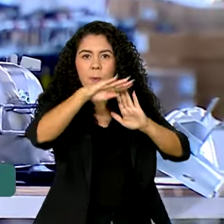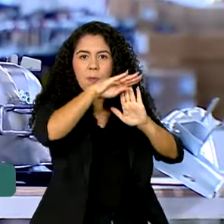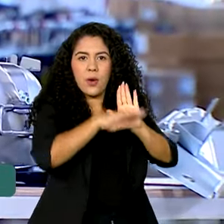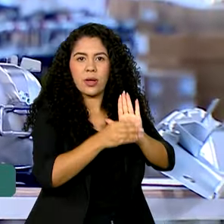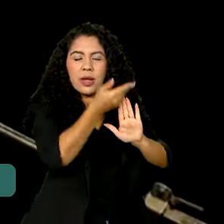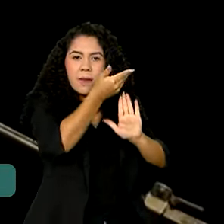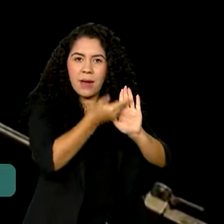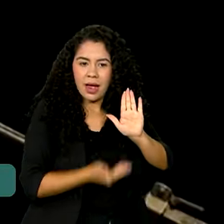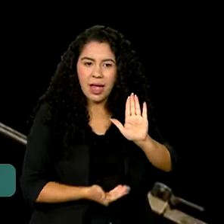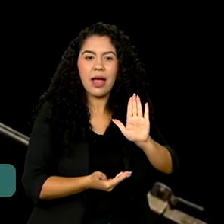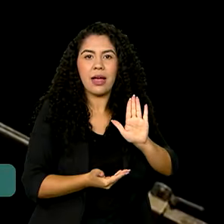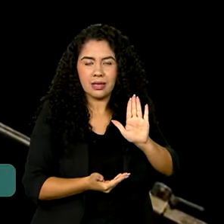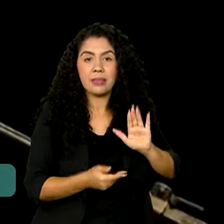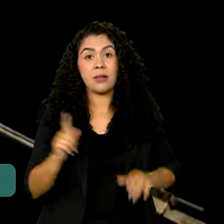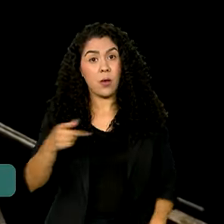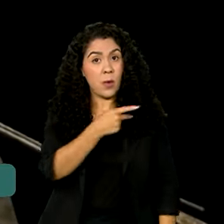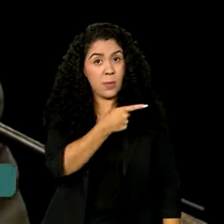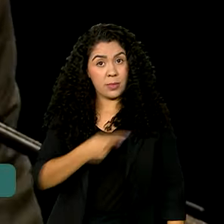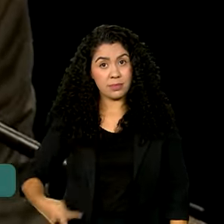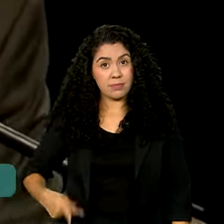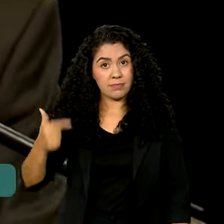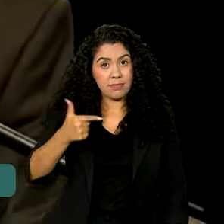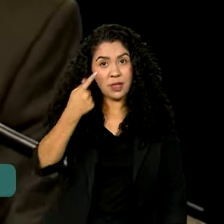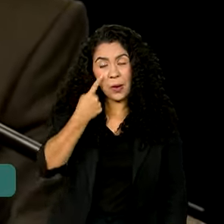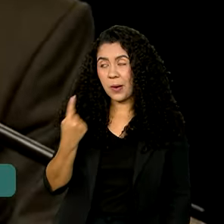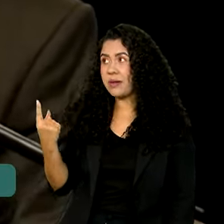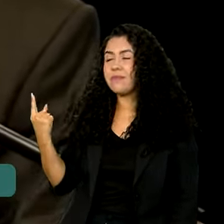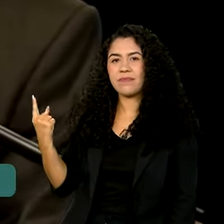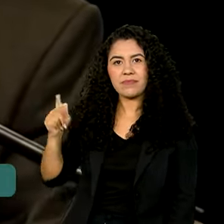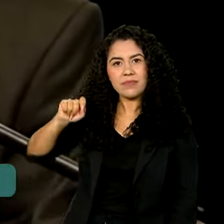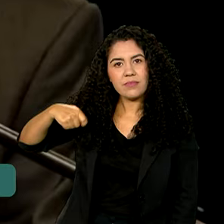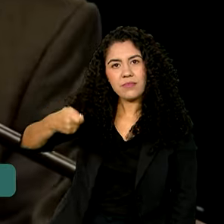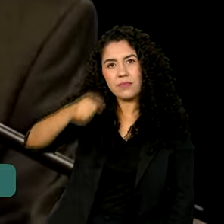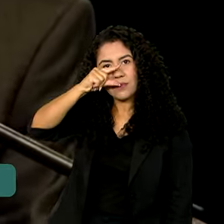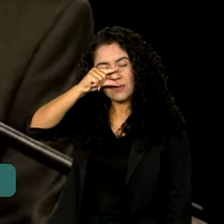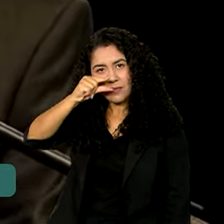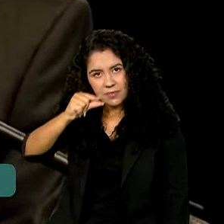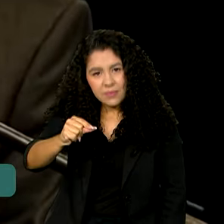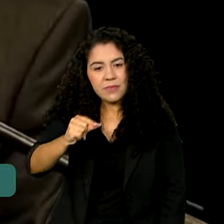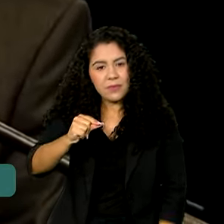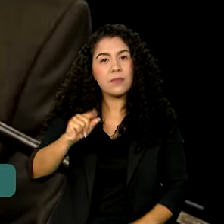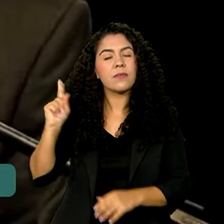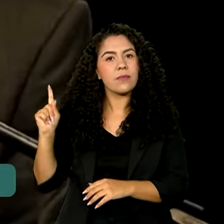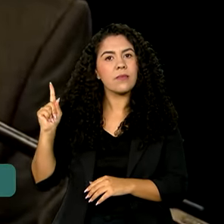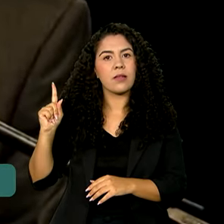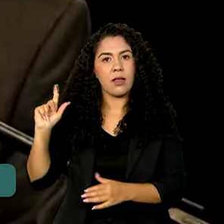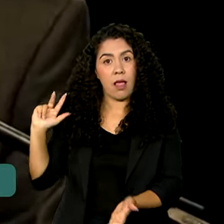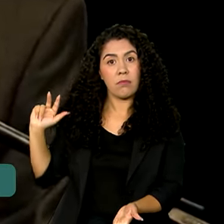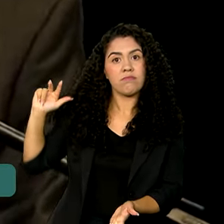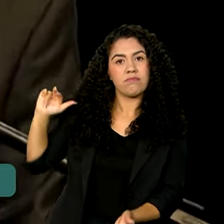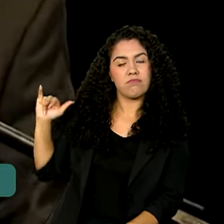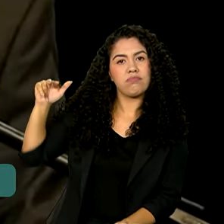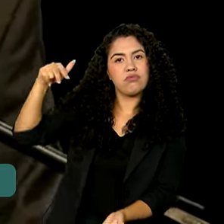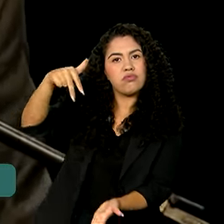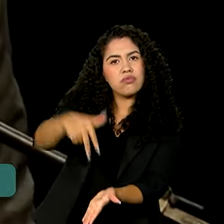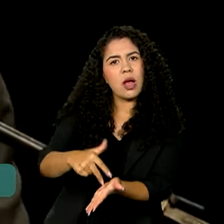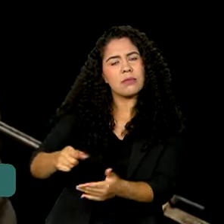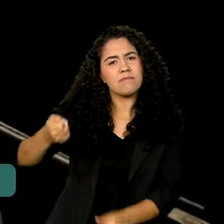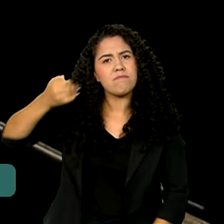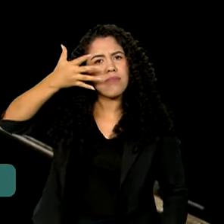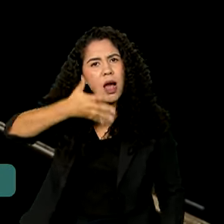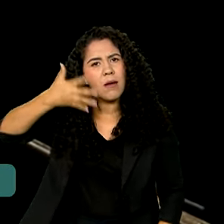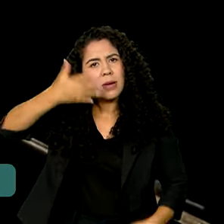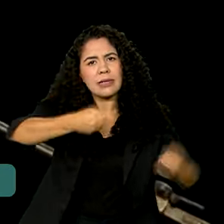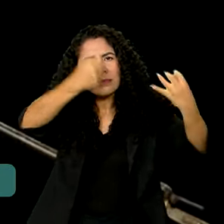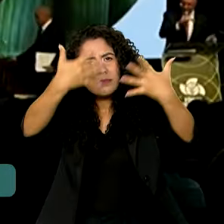Governo Federal. O vice-presidente e ministro do Desenvolvimento, Indústria, Comércio e Serviços, Geraldo Alckmin, falou sobre o